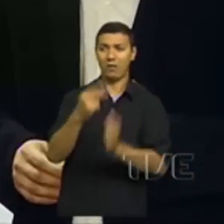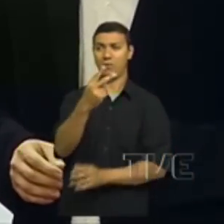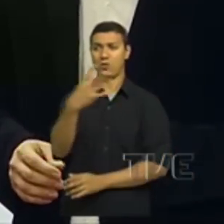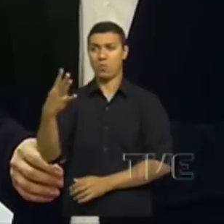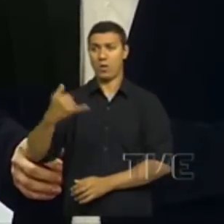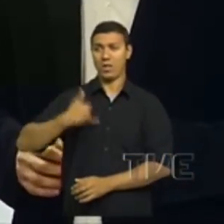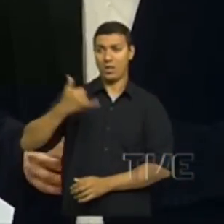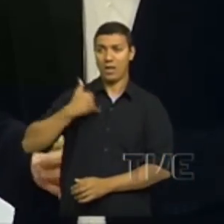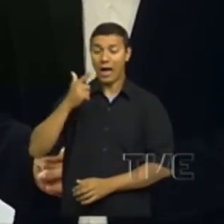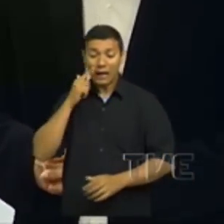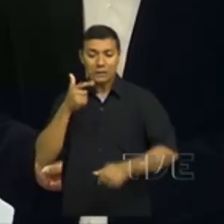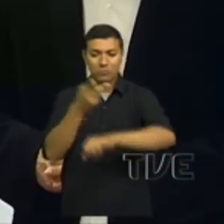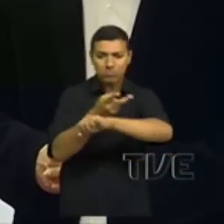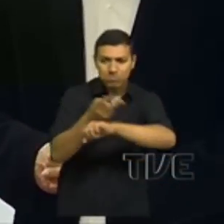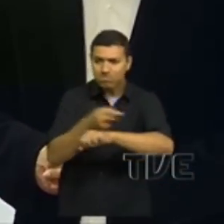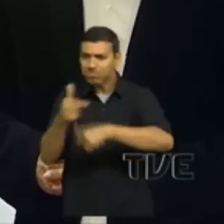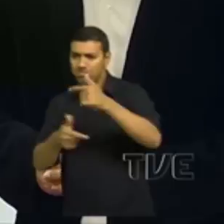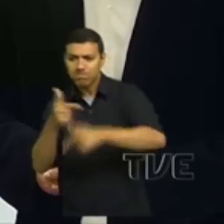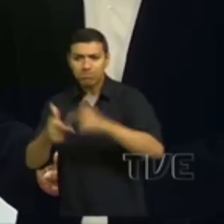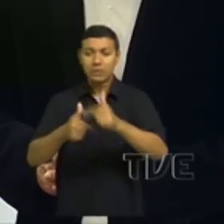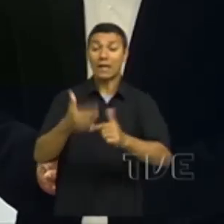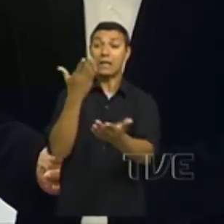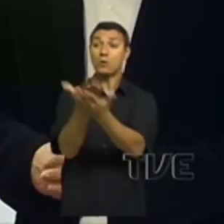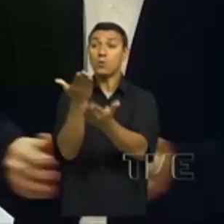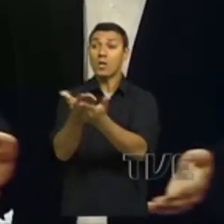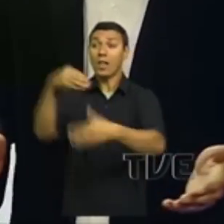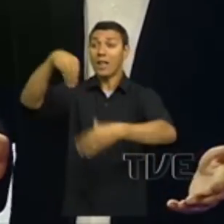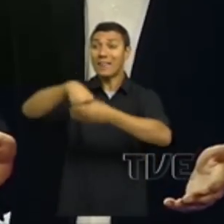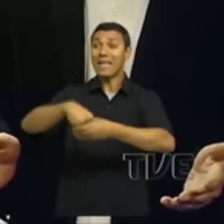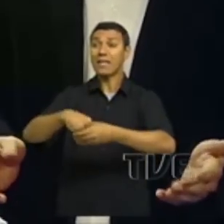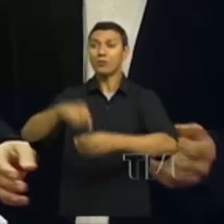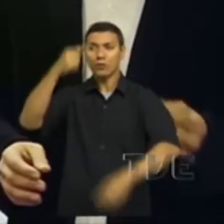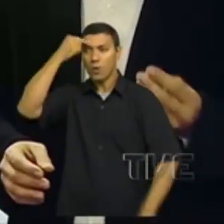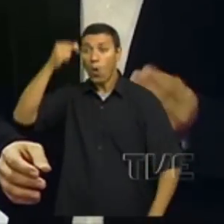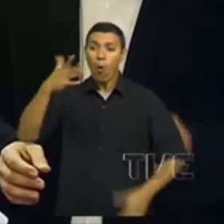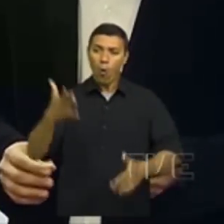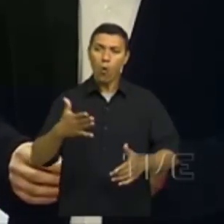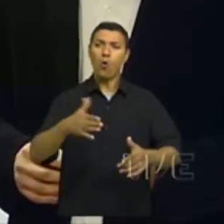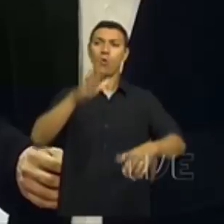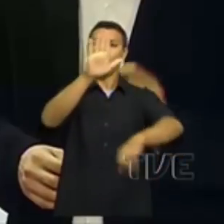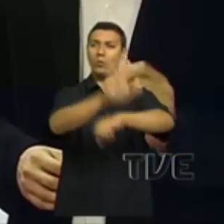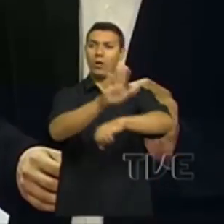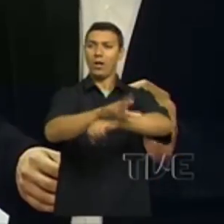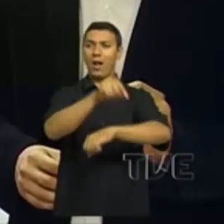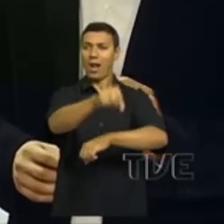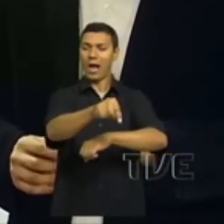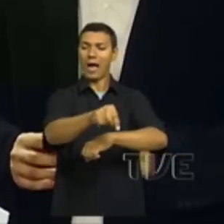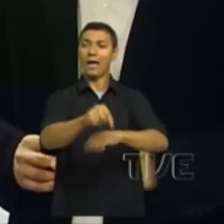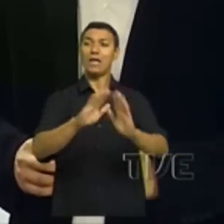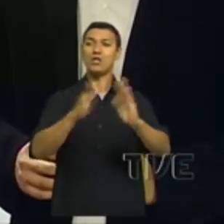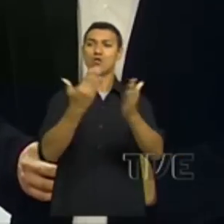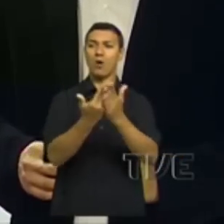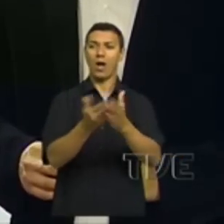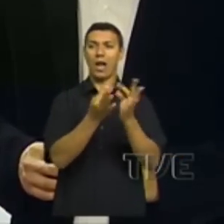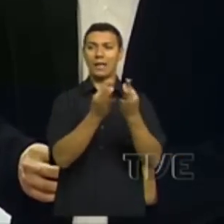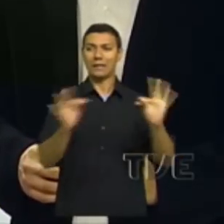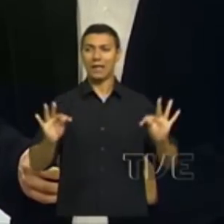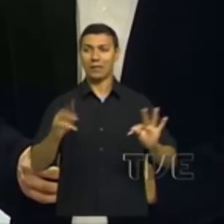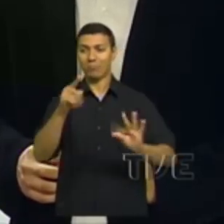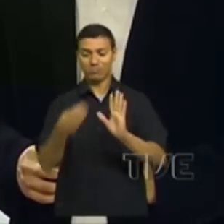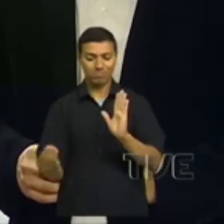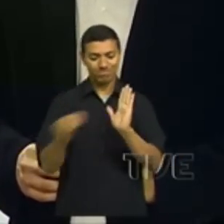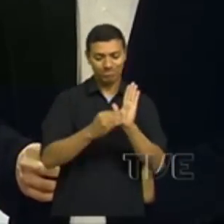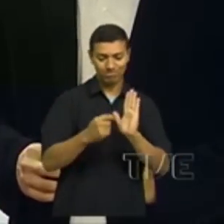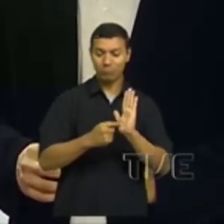se ainda estiverem cursando estabelecimento de ensino superior ou escola técnica de segundo grau, desde que o contribuinte tenha detido